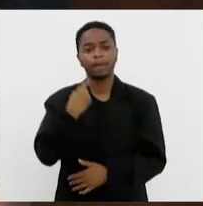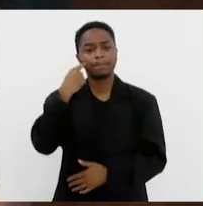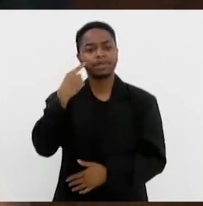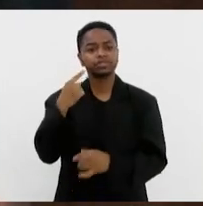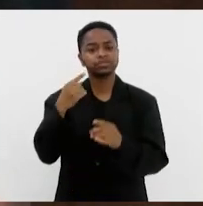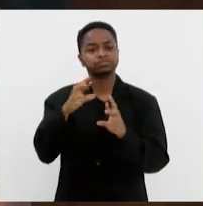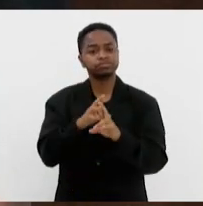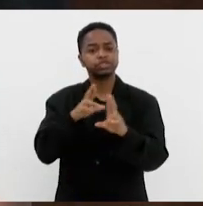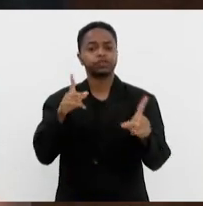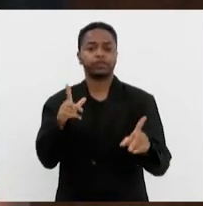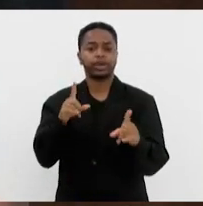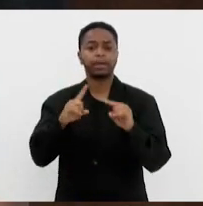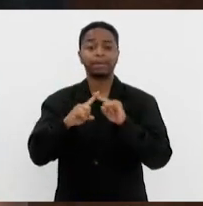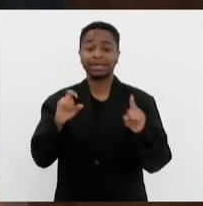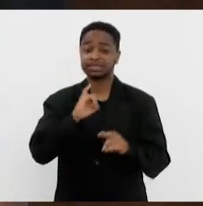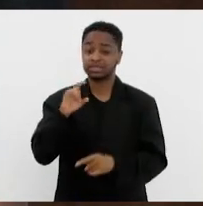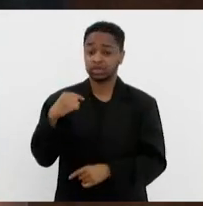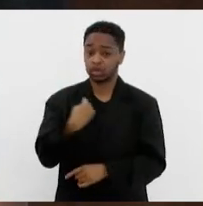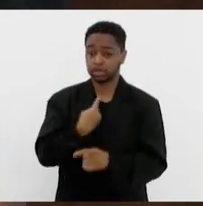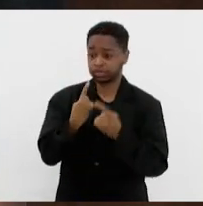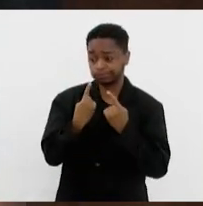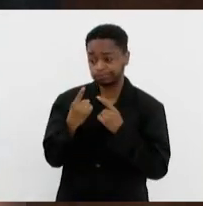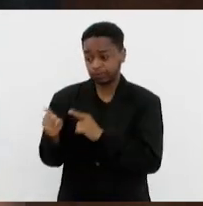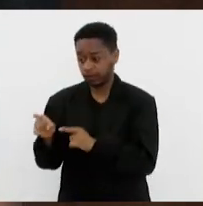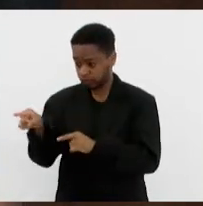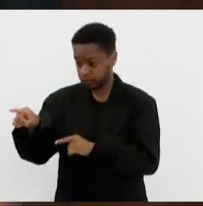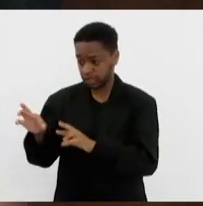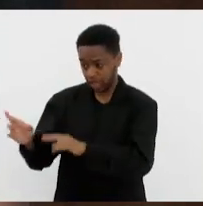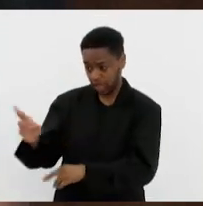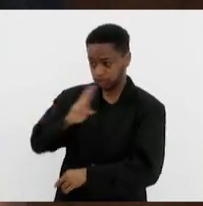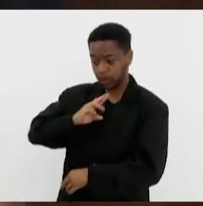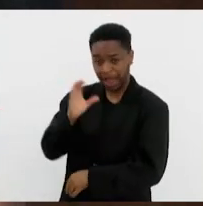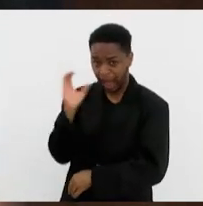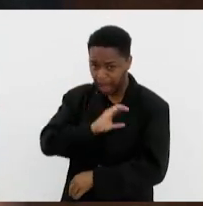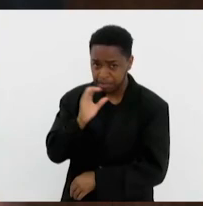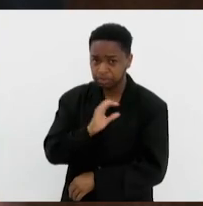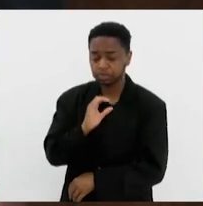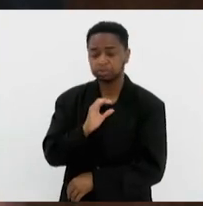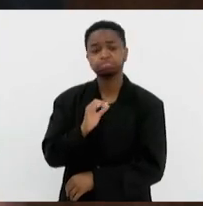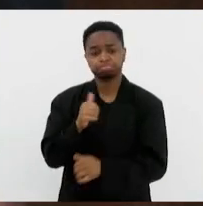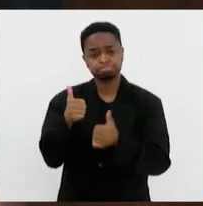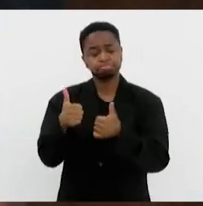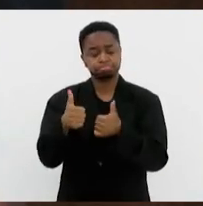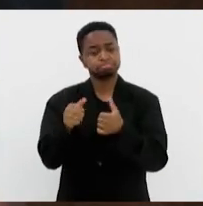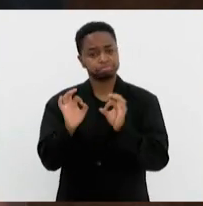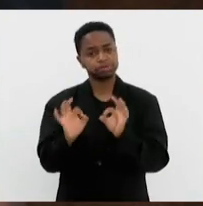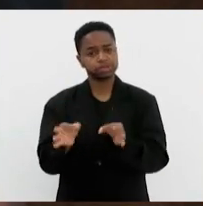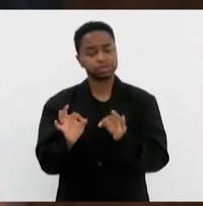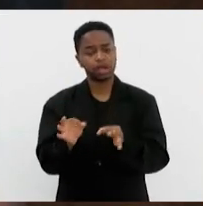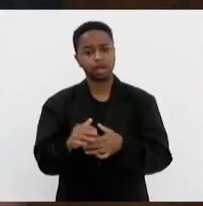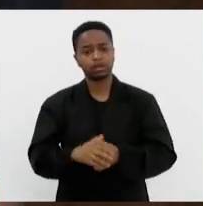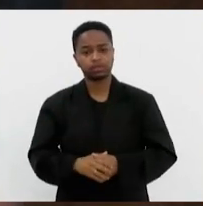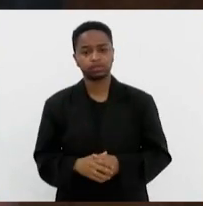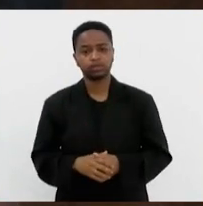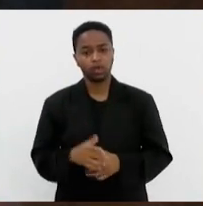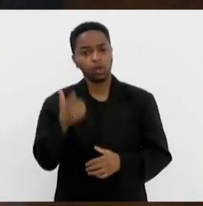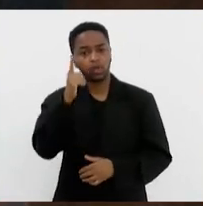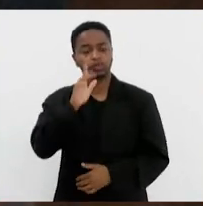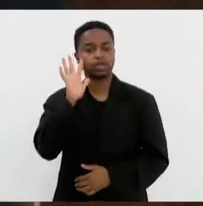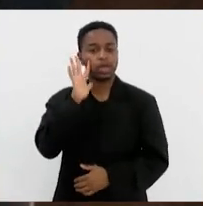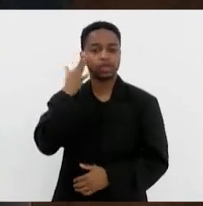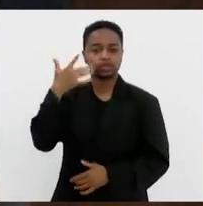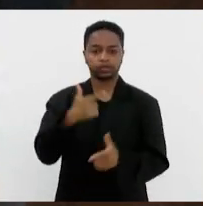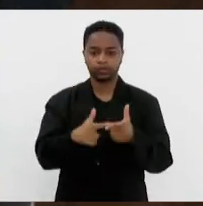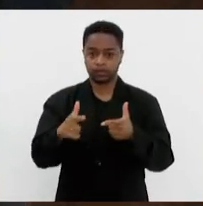gente questiona e você tão rapidamente, tão efetivamente consegue resolver essa